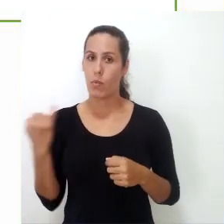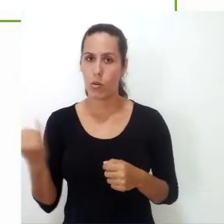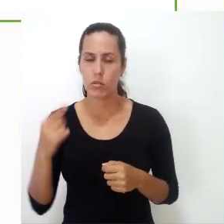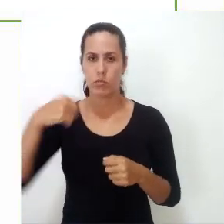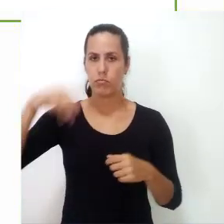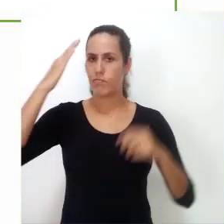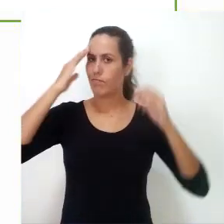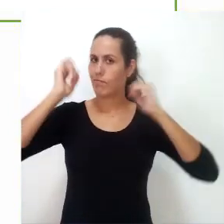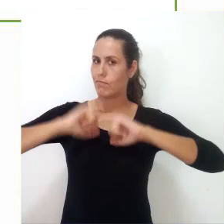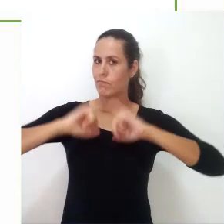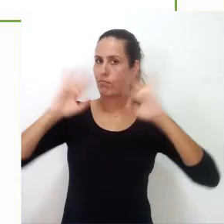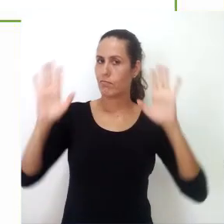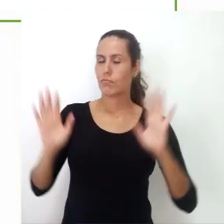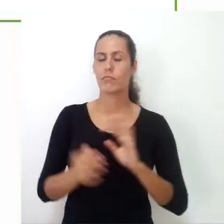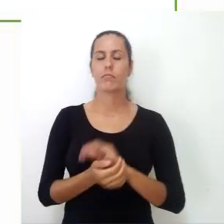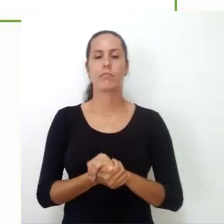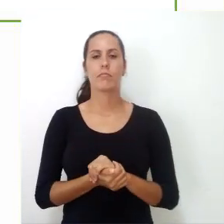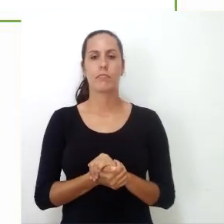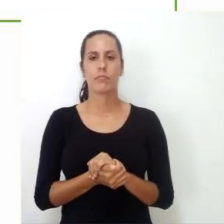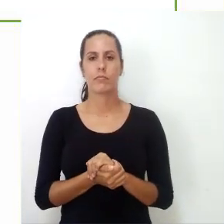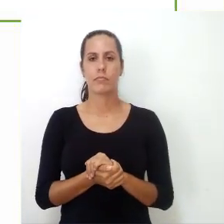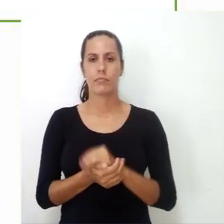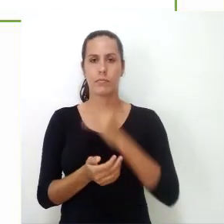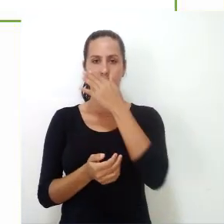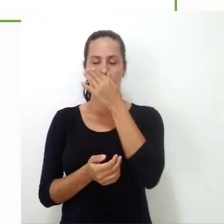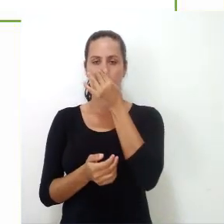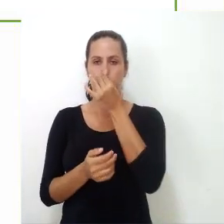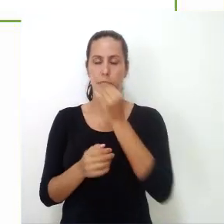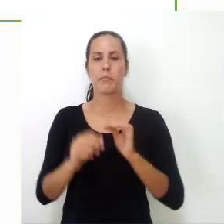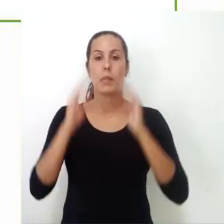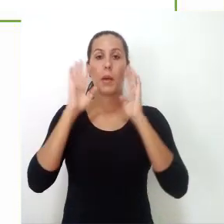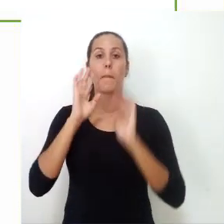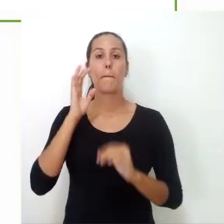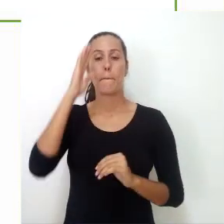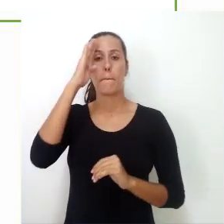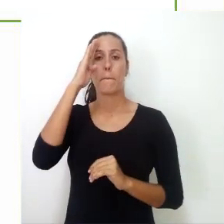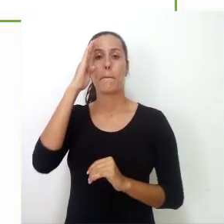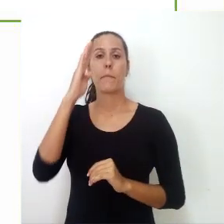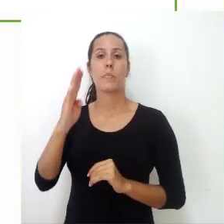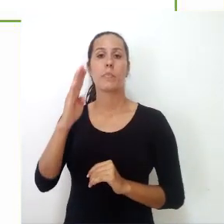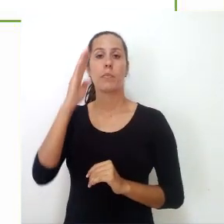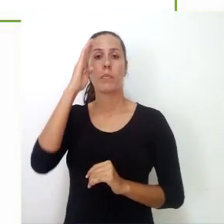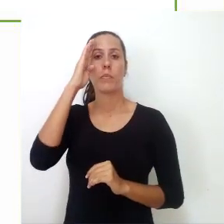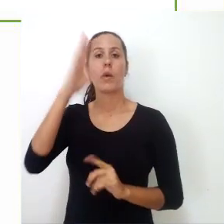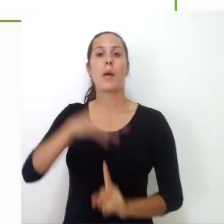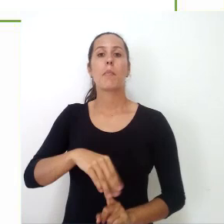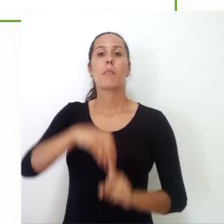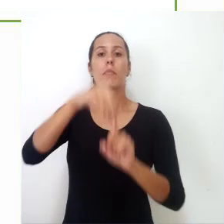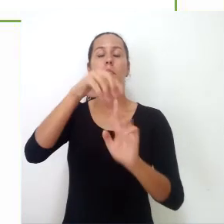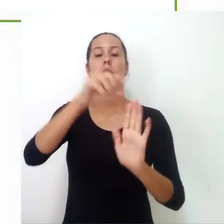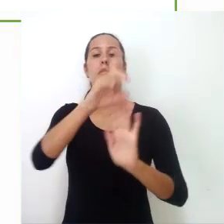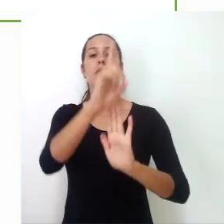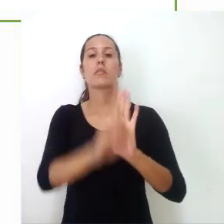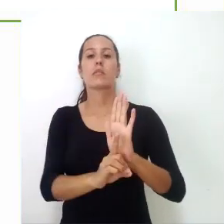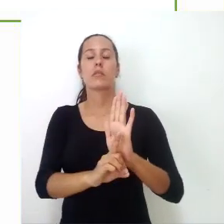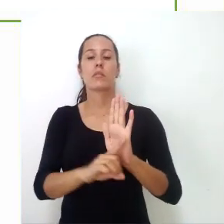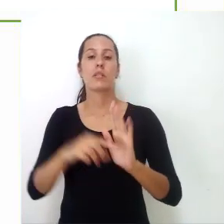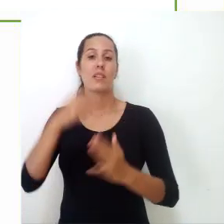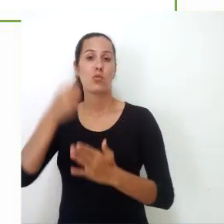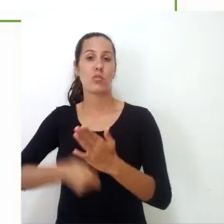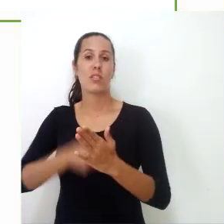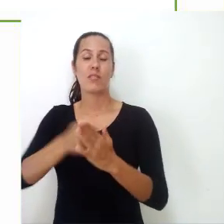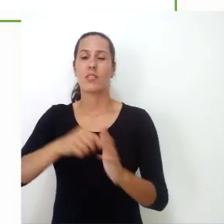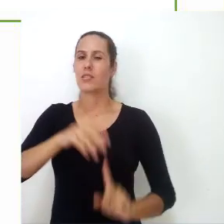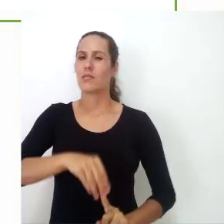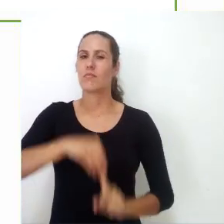legal, normativo e, em especial, qual? Direitos e deveres, certo? Assim que precisamos fazer